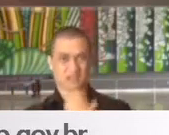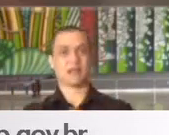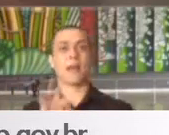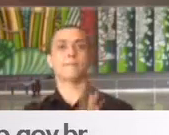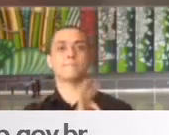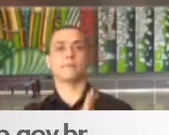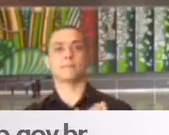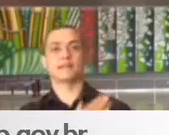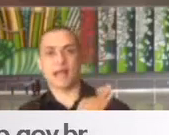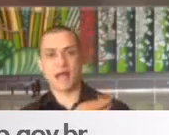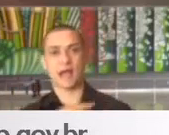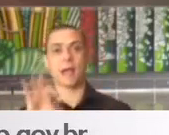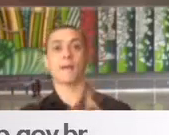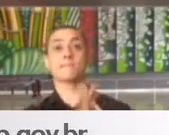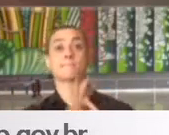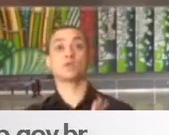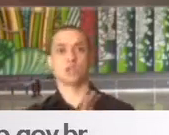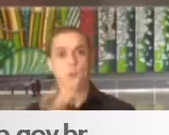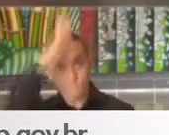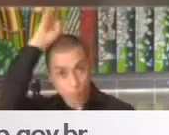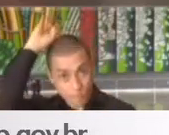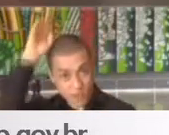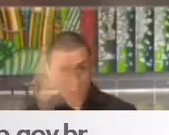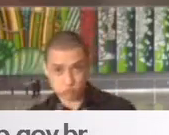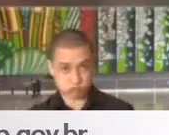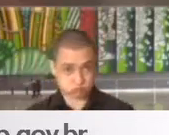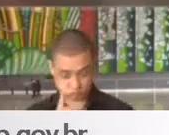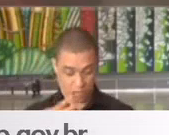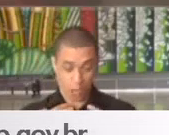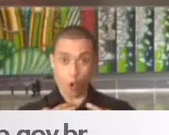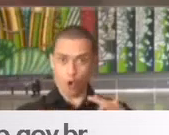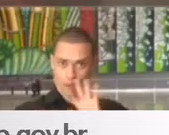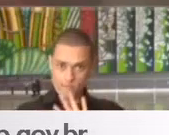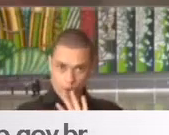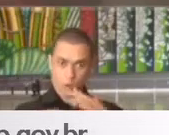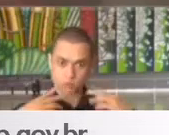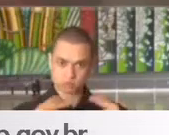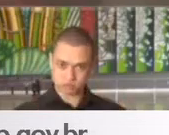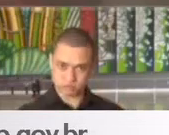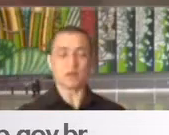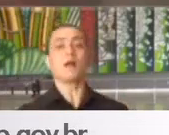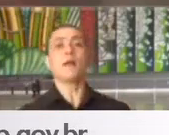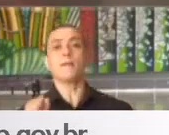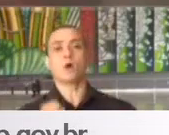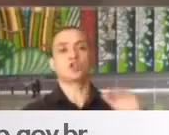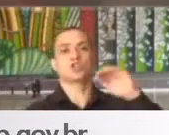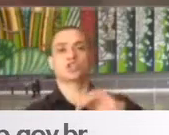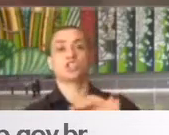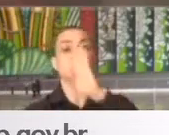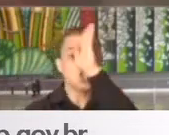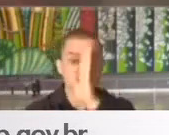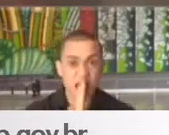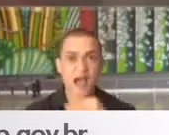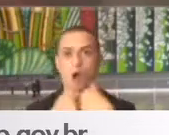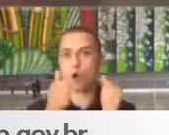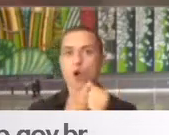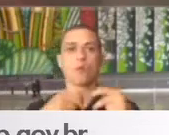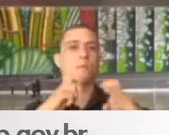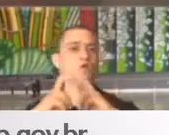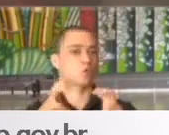policiais militares bombeiros fardados terão acesso gratuito ao transporte público